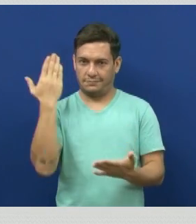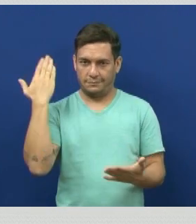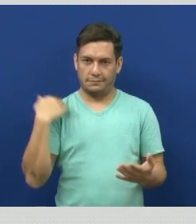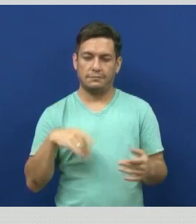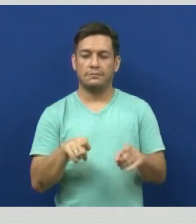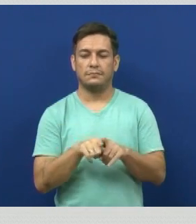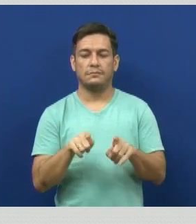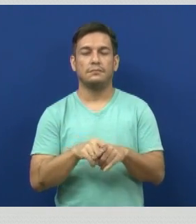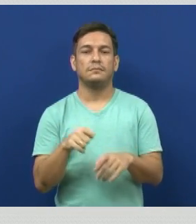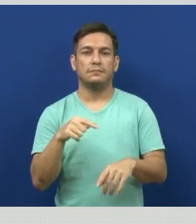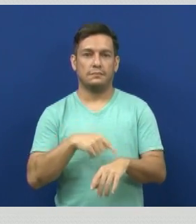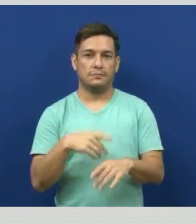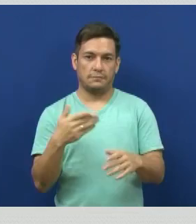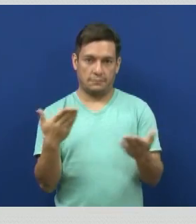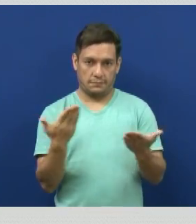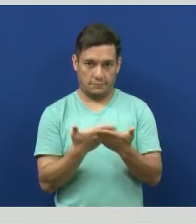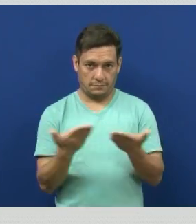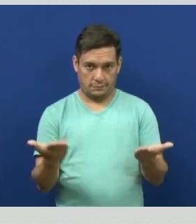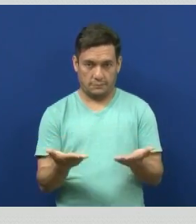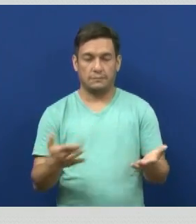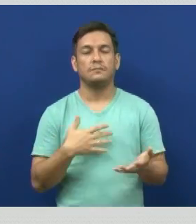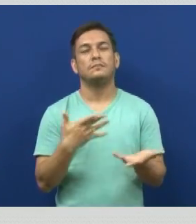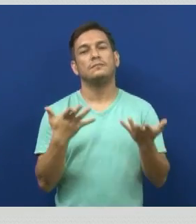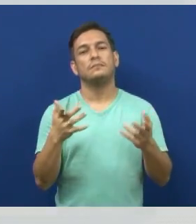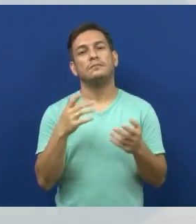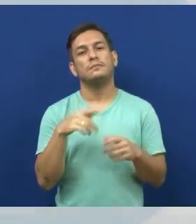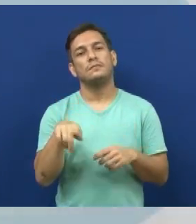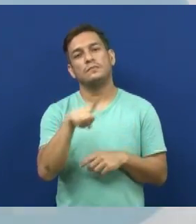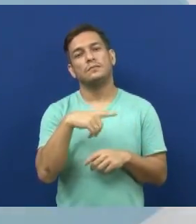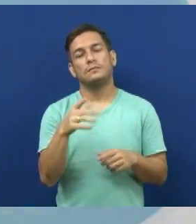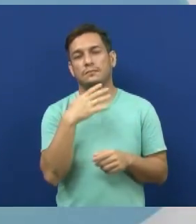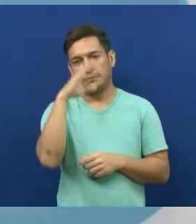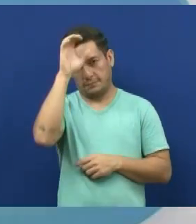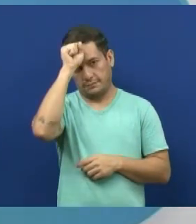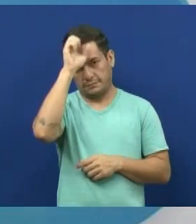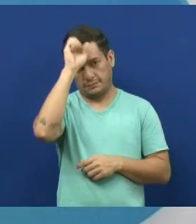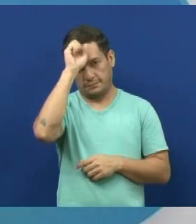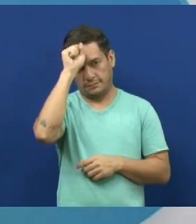passada e nessa aula. Espero que todos tenham